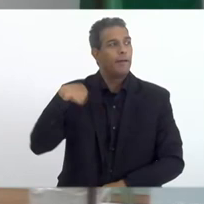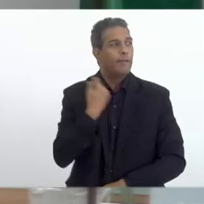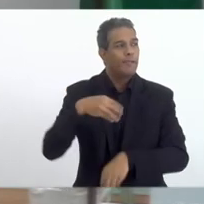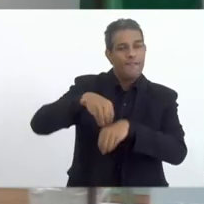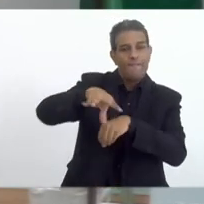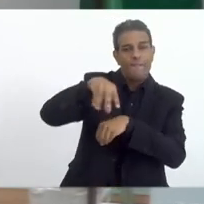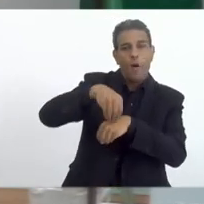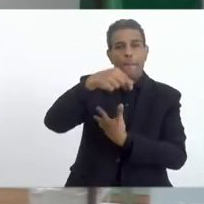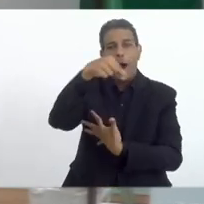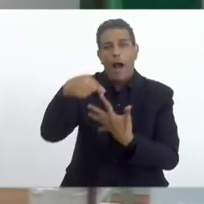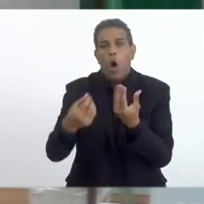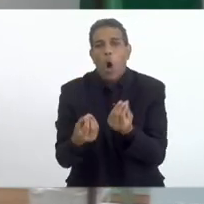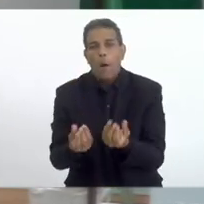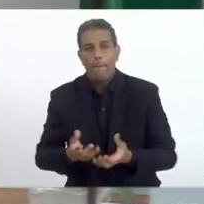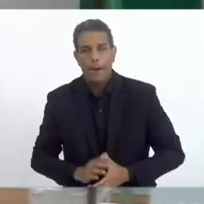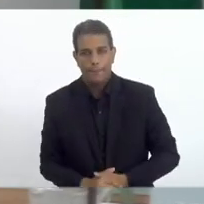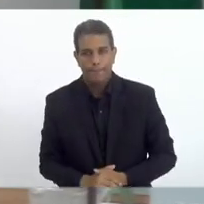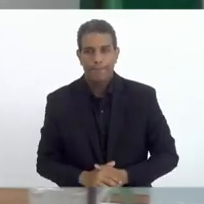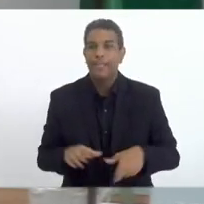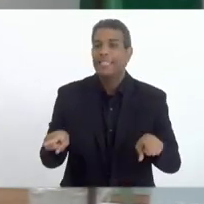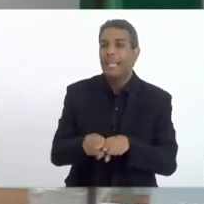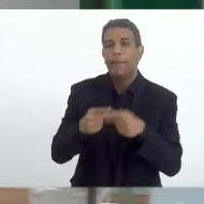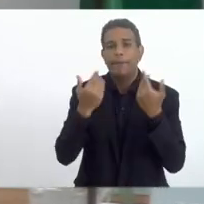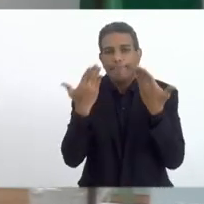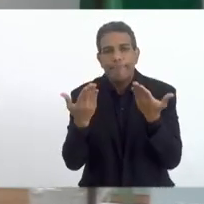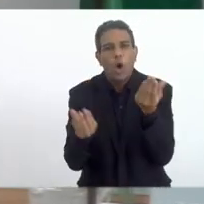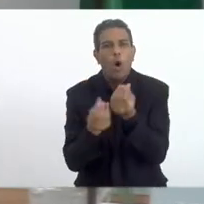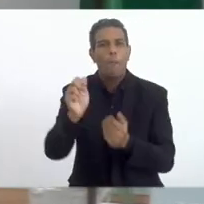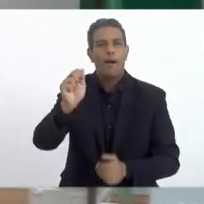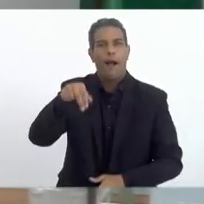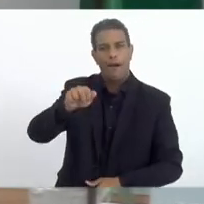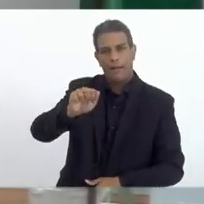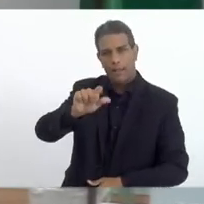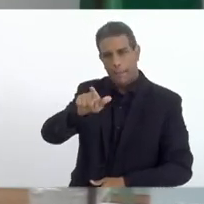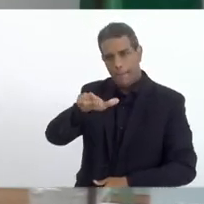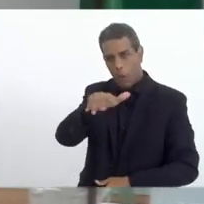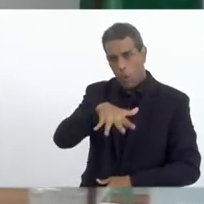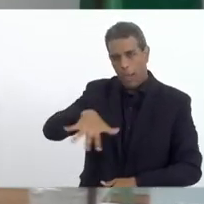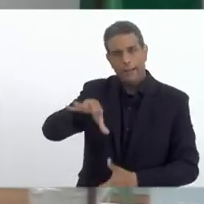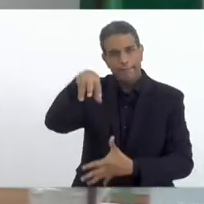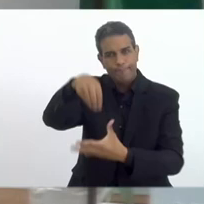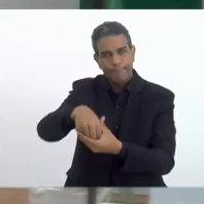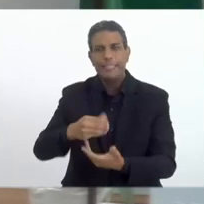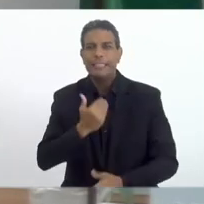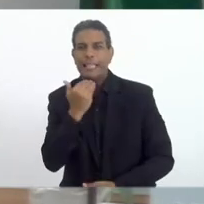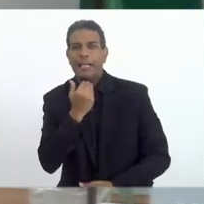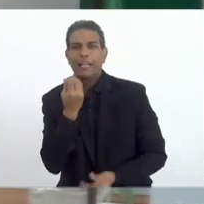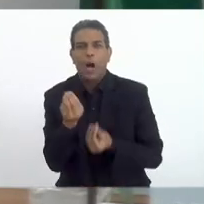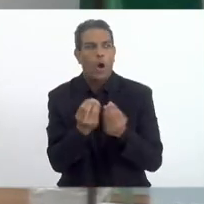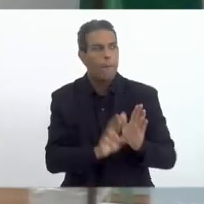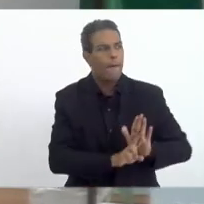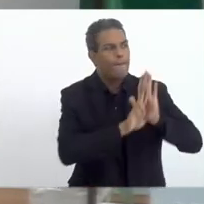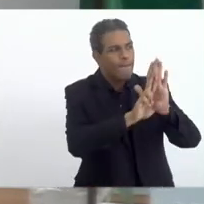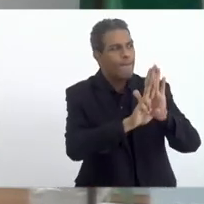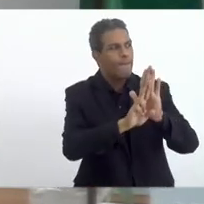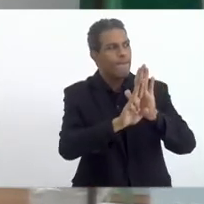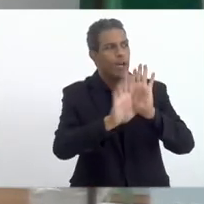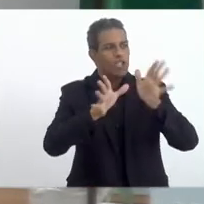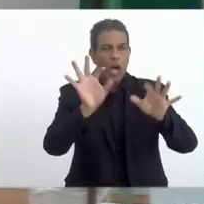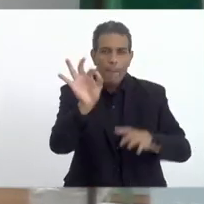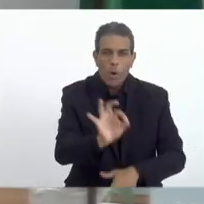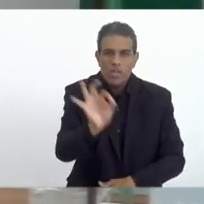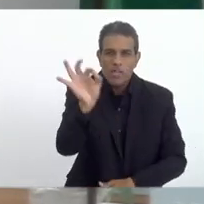informar, né? E aí, ô Ana Paula, não dá para fazer